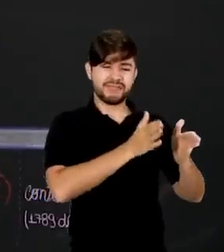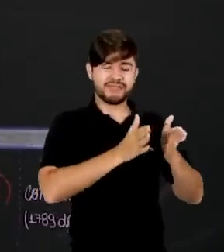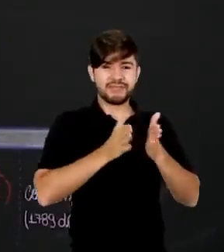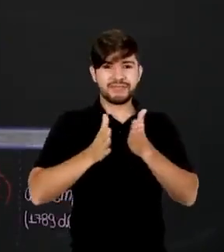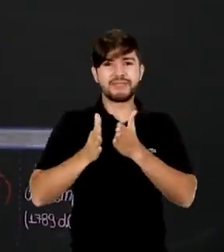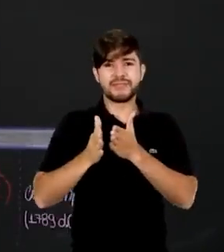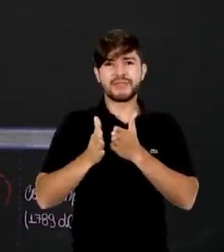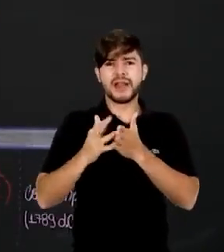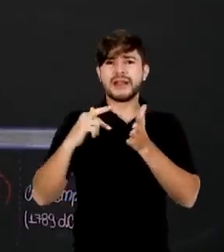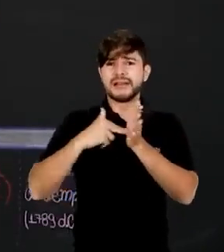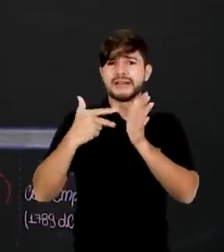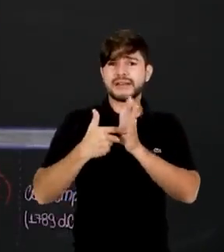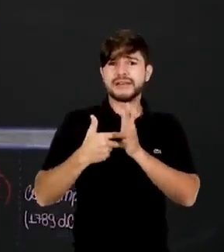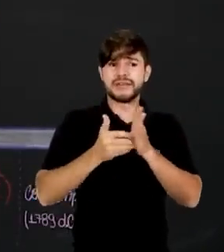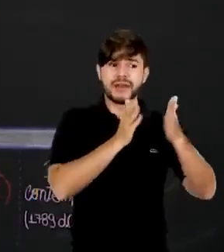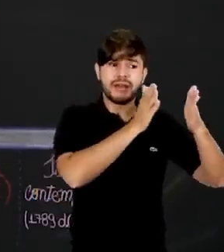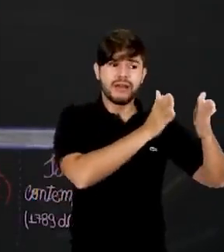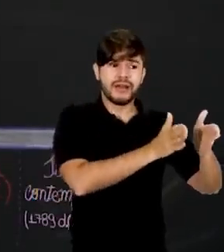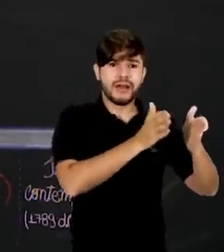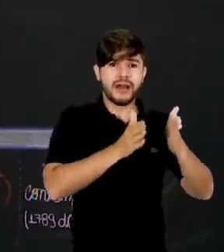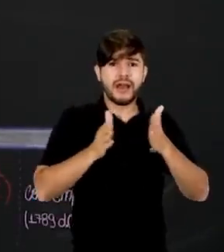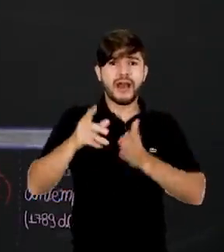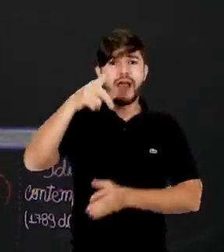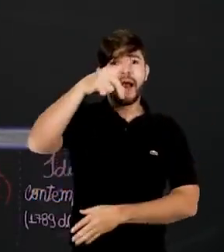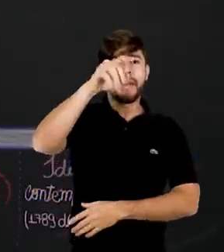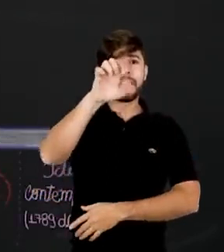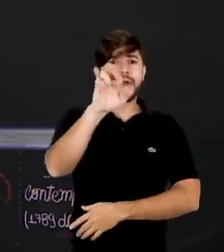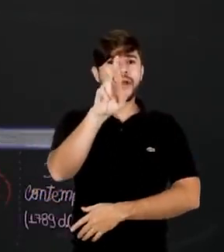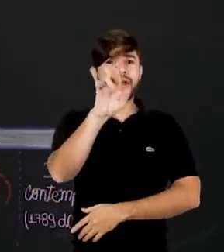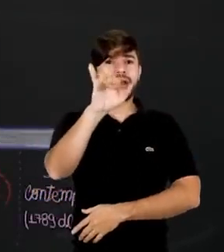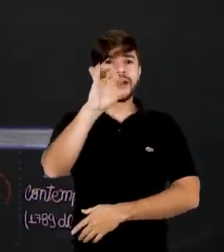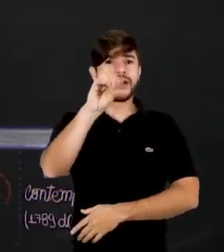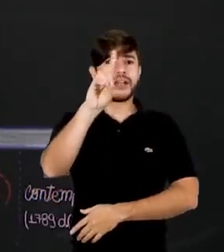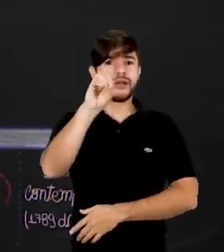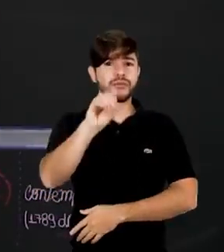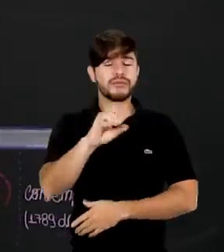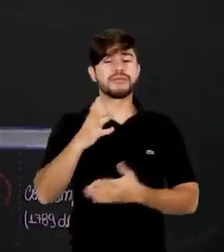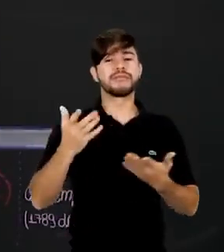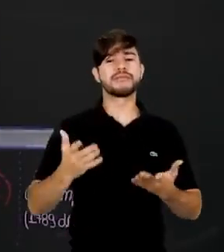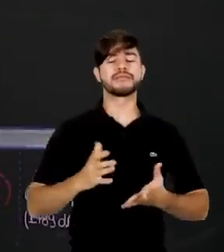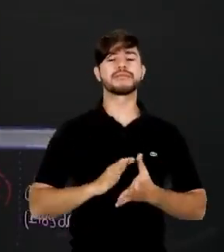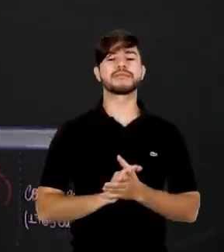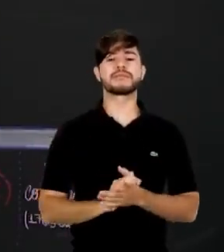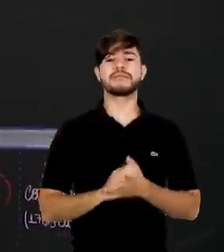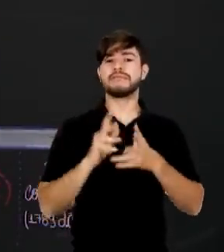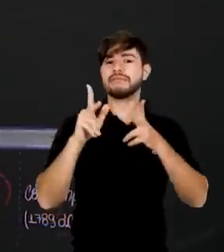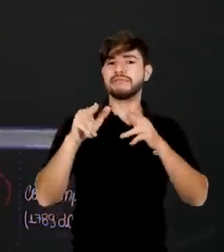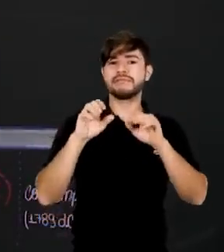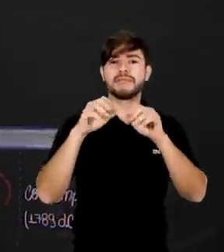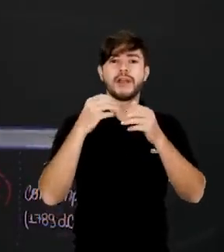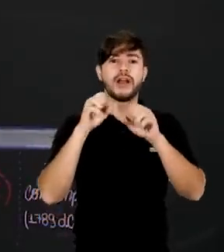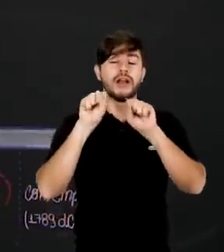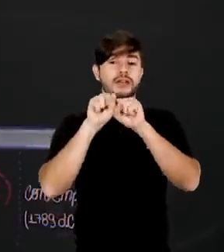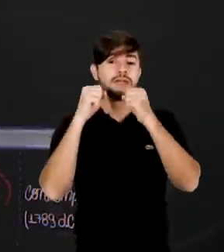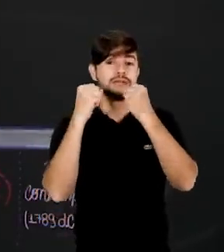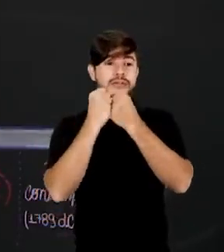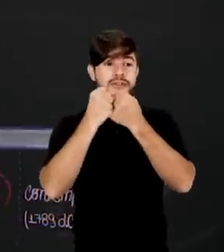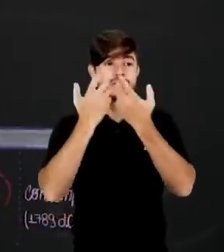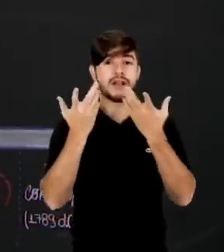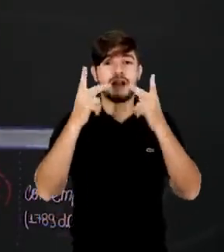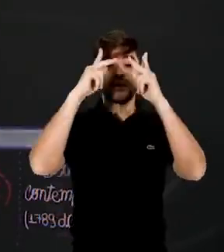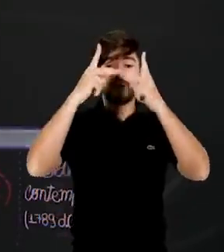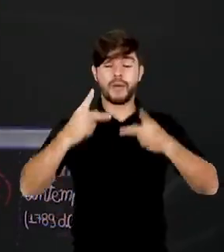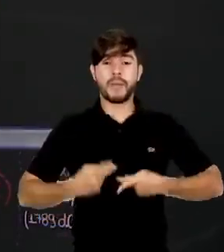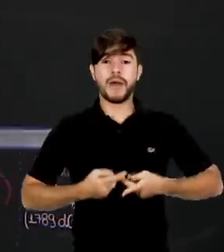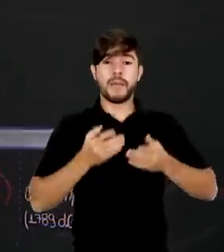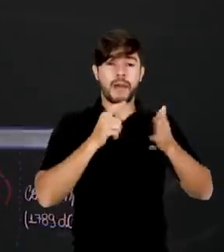poderiam ser considerados períodos, se o objeto de estudo fosse você, é claro. No caso de sociedades humanas, o historiador faz isso para